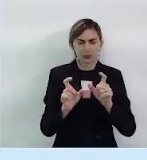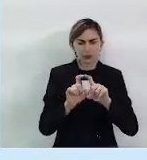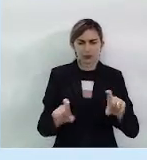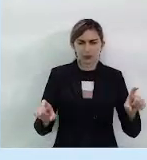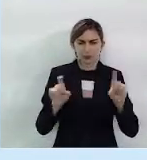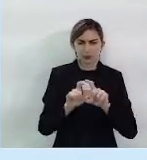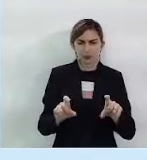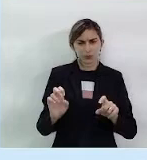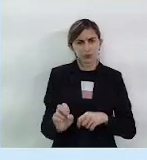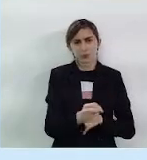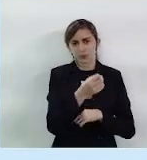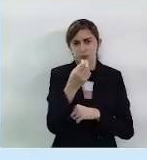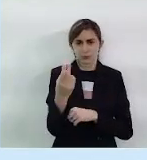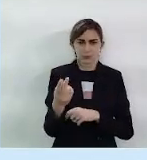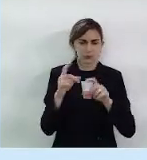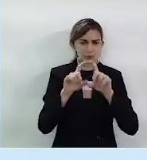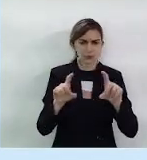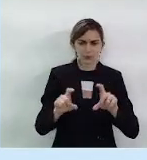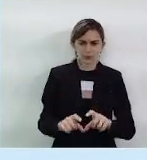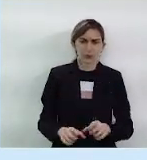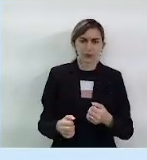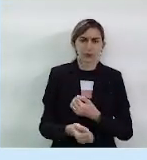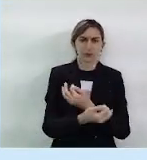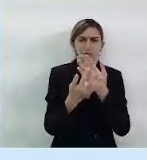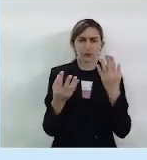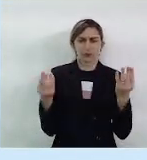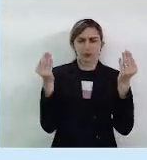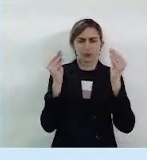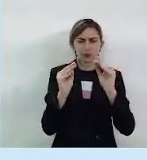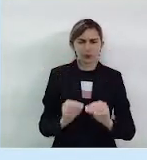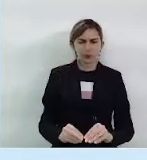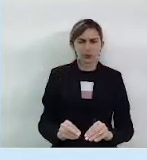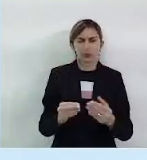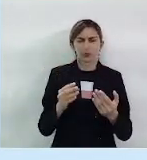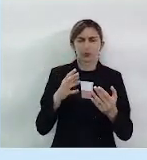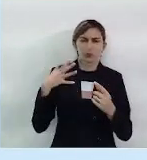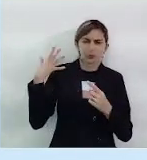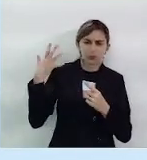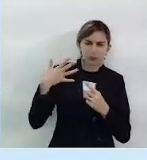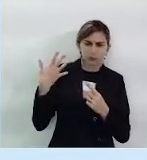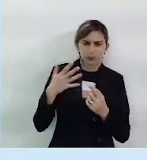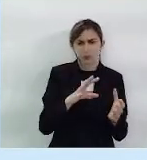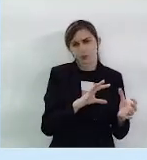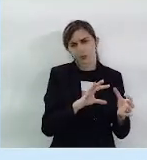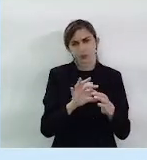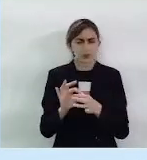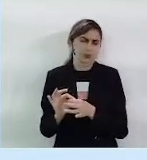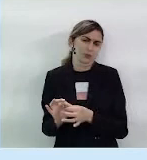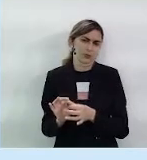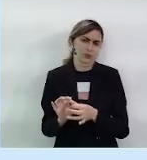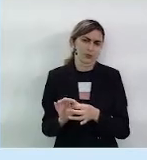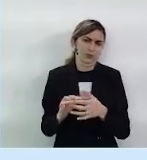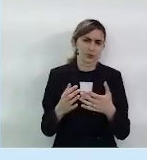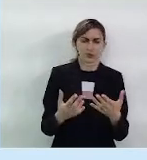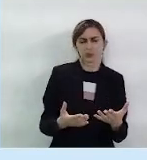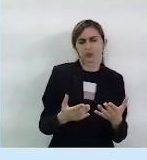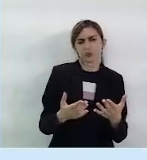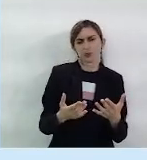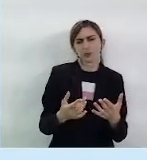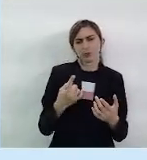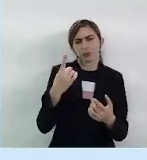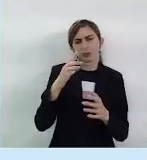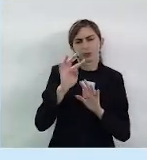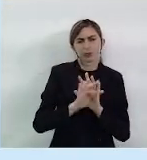frases ou das frases quando inseridas em um discurso, em um contexto. Disse que